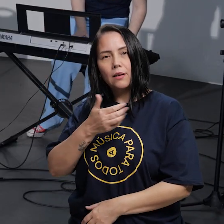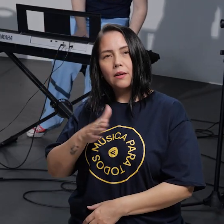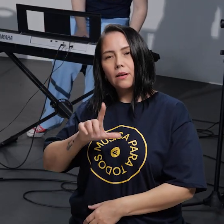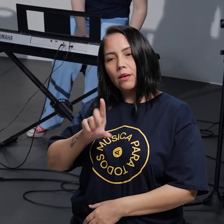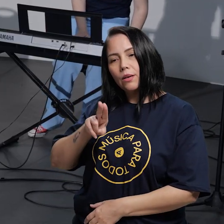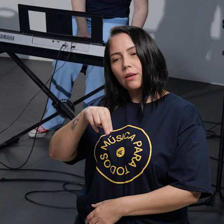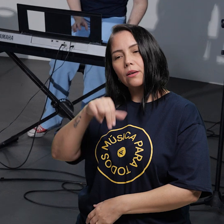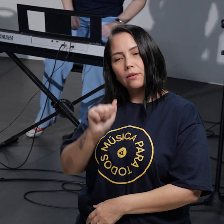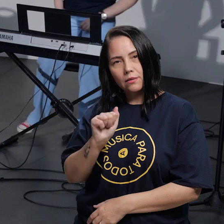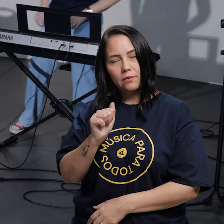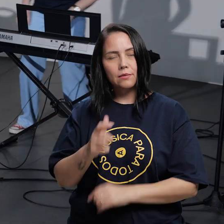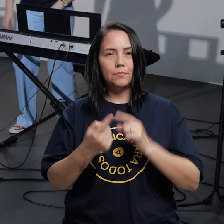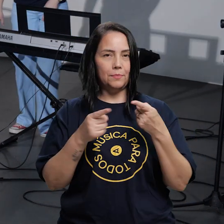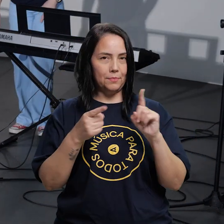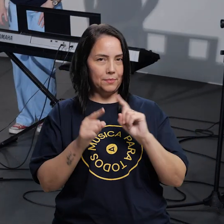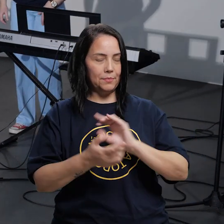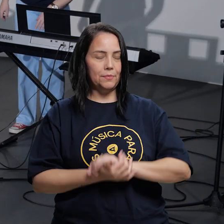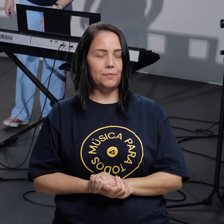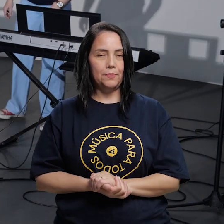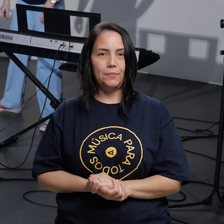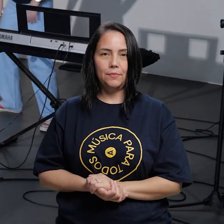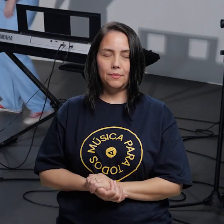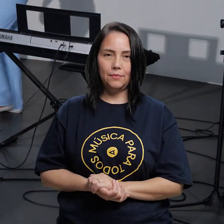vir. Virem para cá.